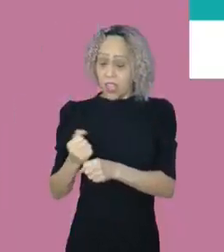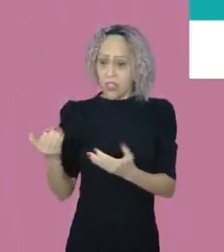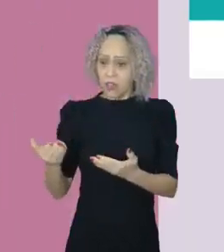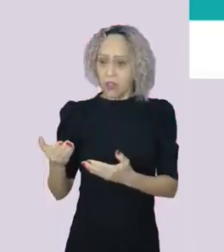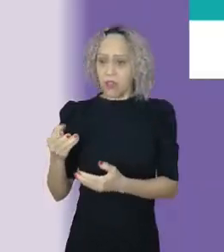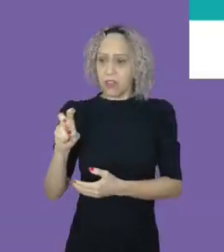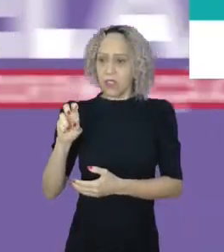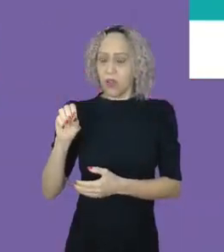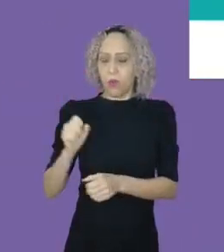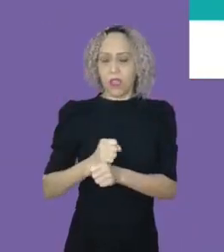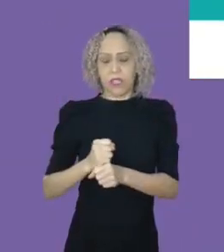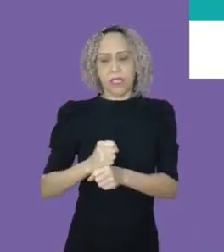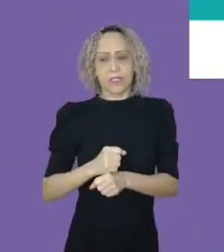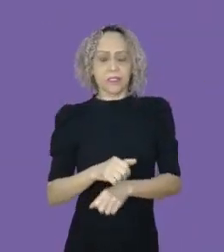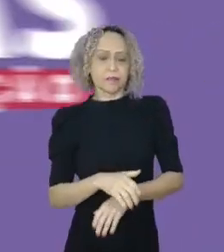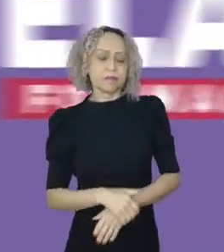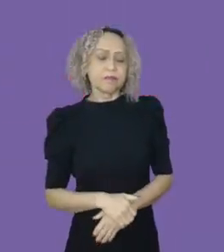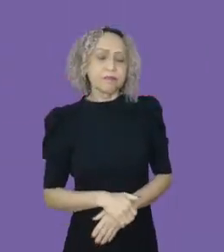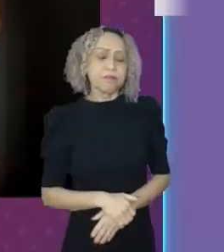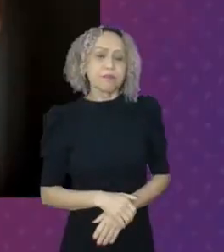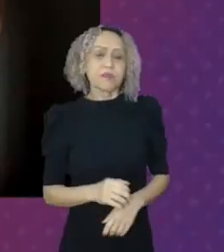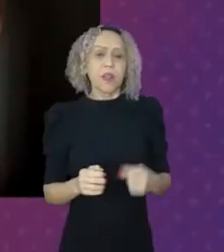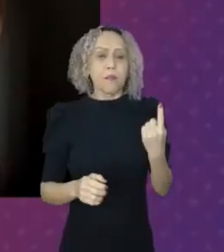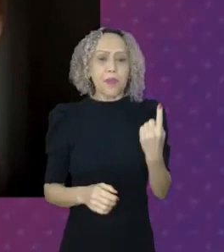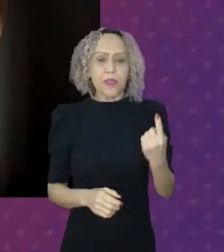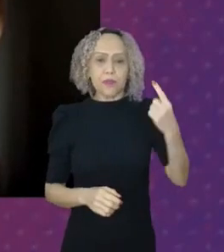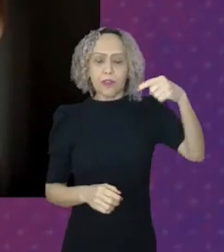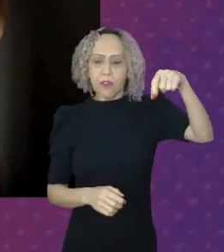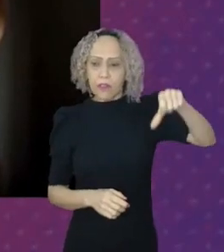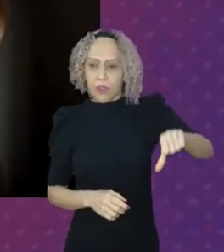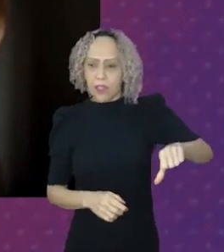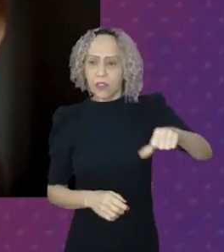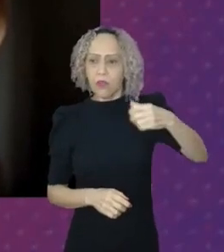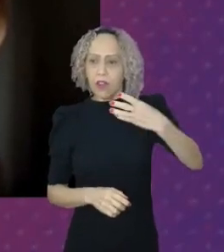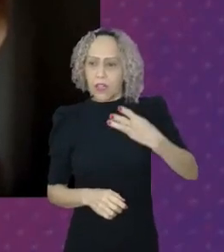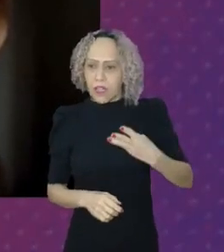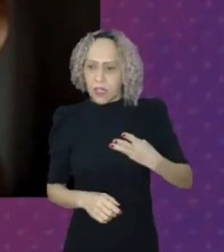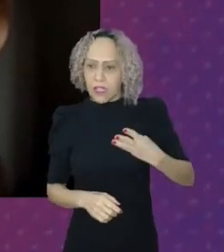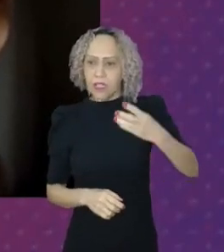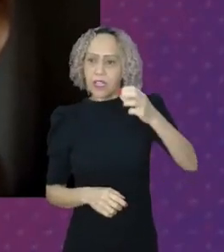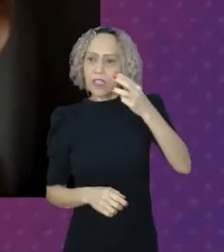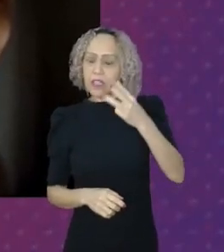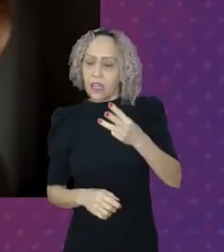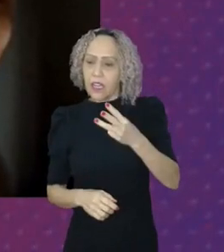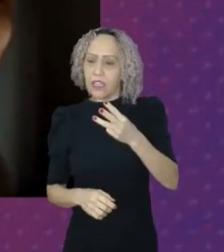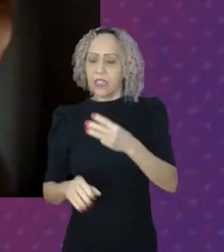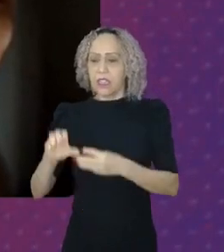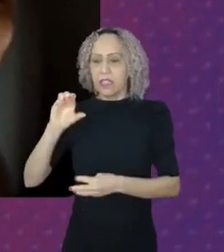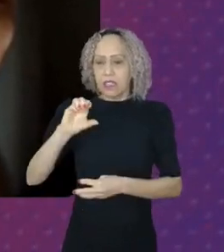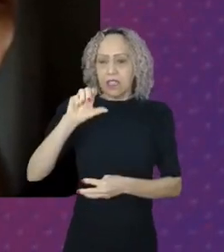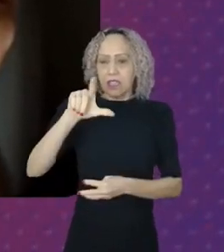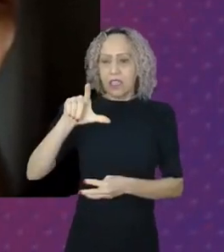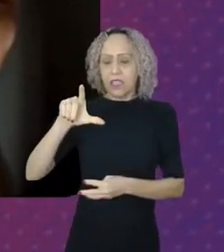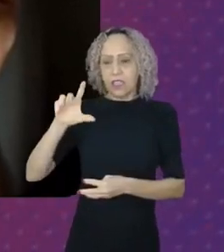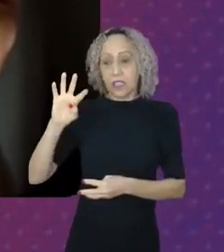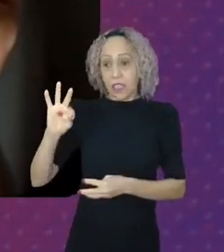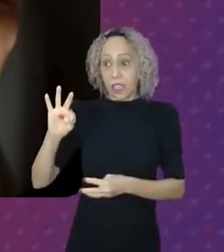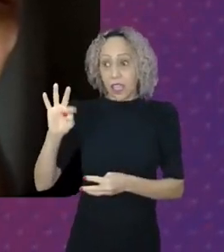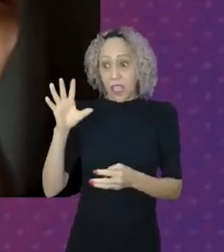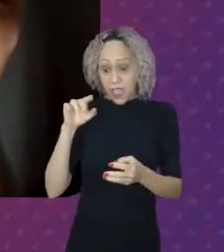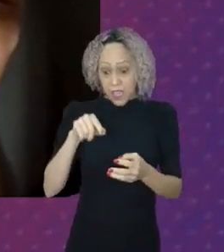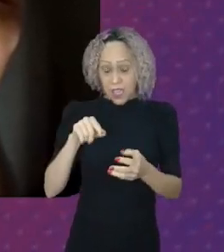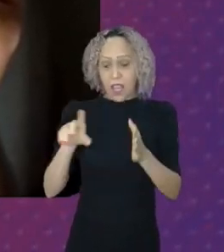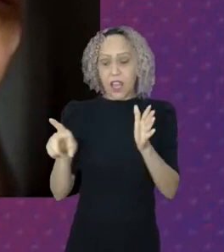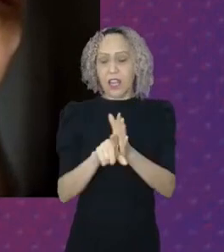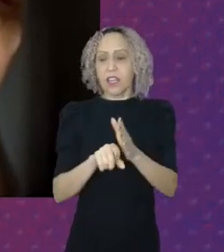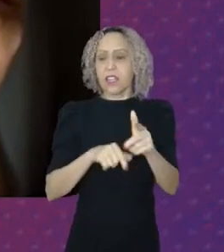também. Em 1943, a Consolidação das Leis do Trabalho, a CLT, excluiu os